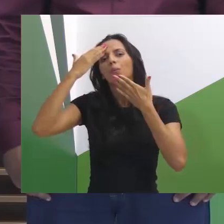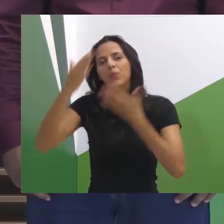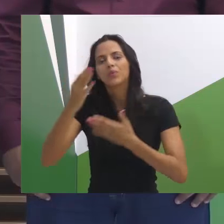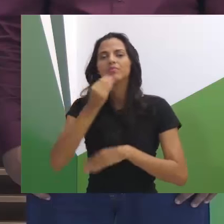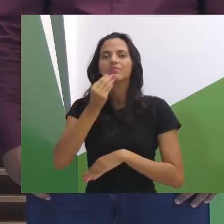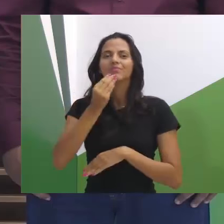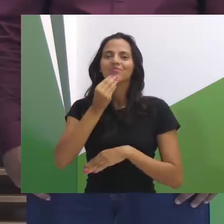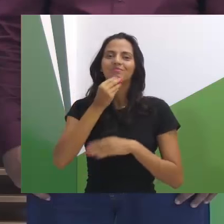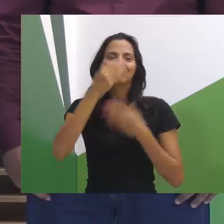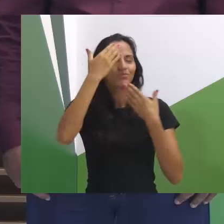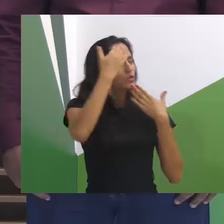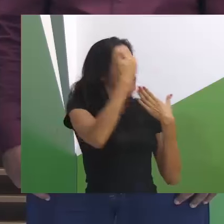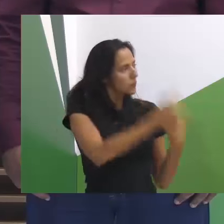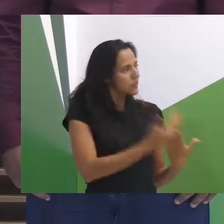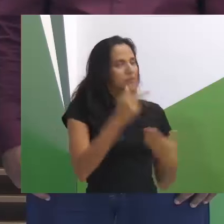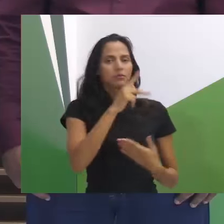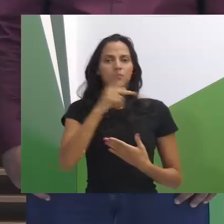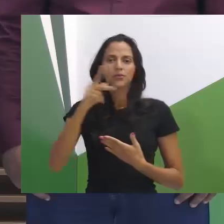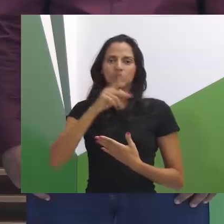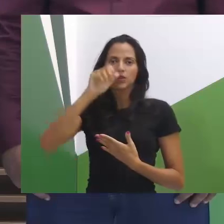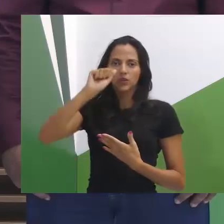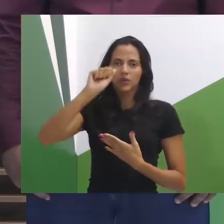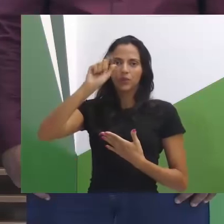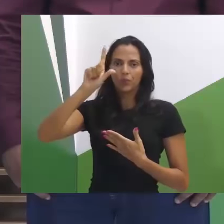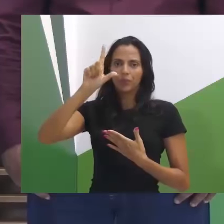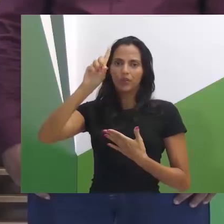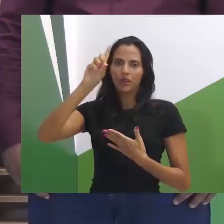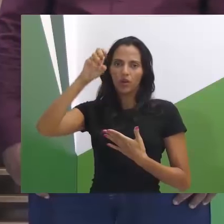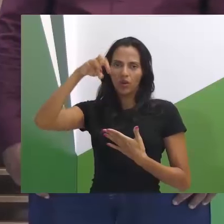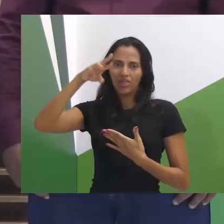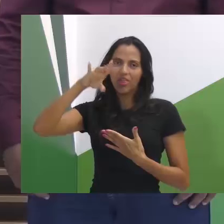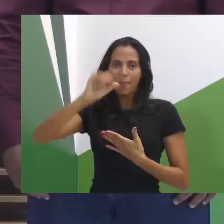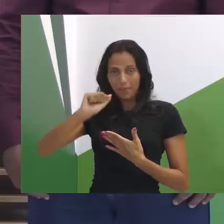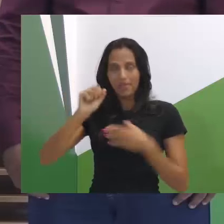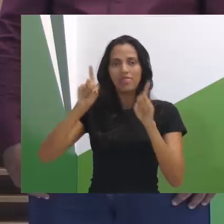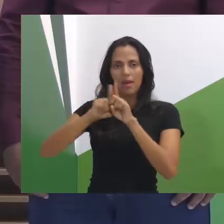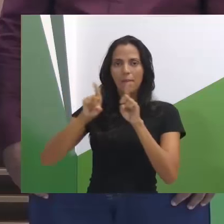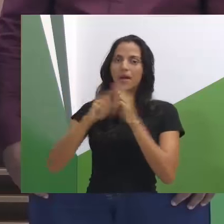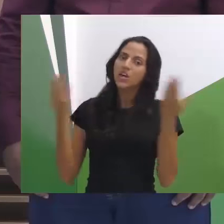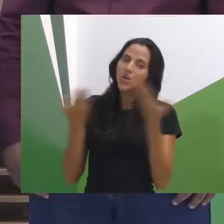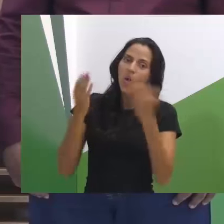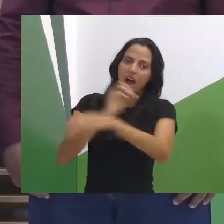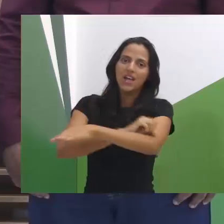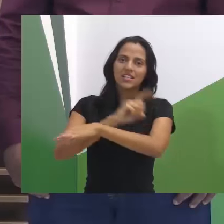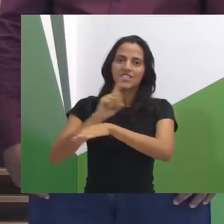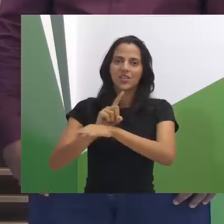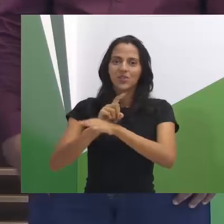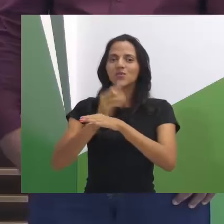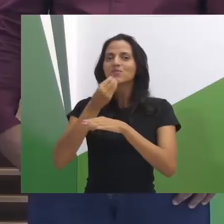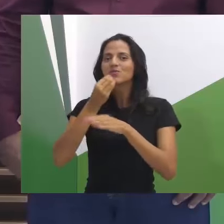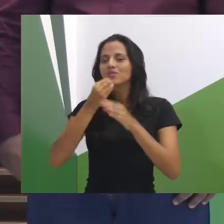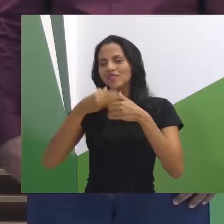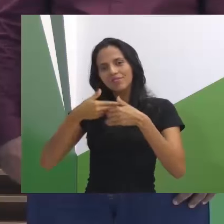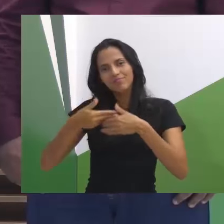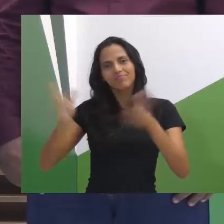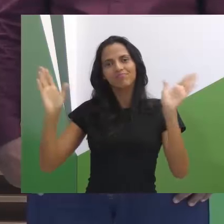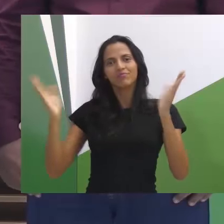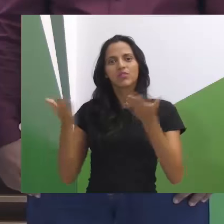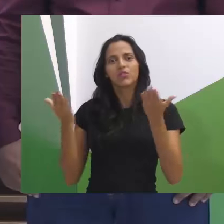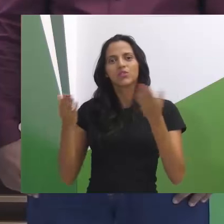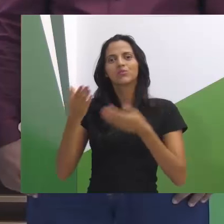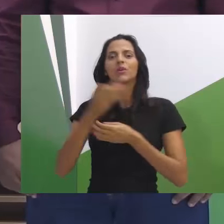oportunidade Agradeço mais uma vez ao professor Ao professor Malveira E a Seduc por abrir o espaço para a gente Obrigado,